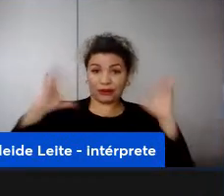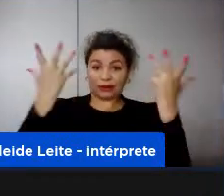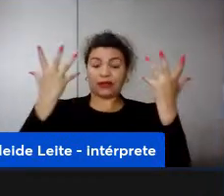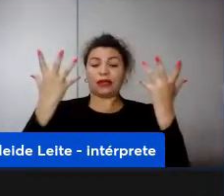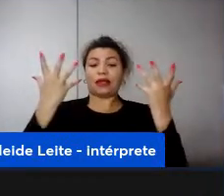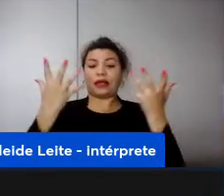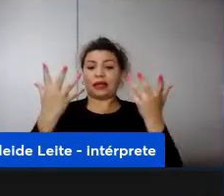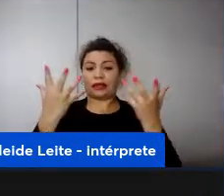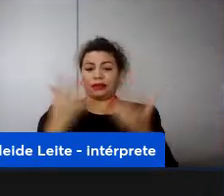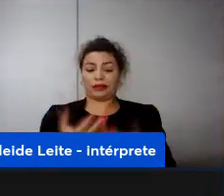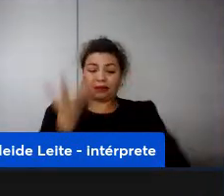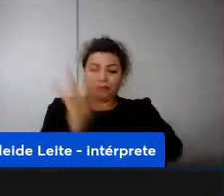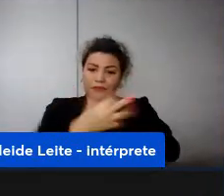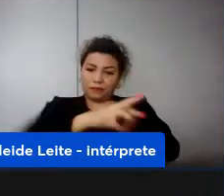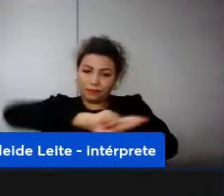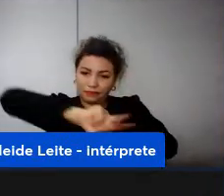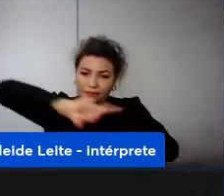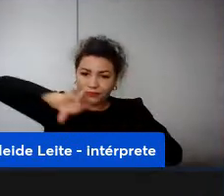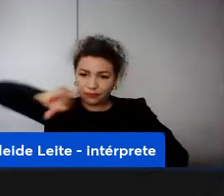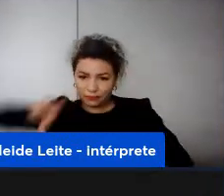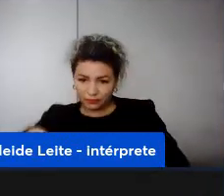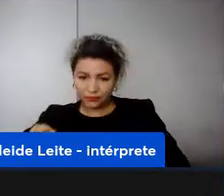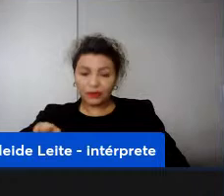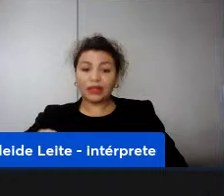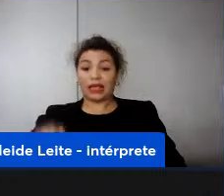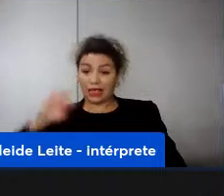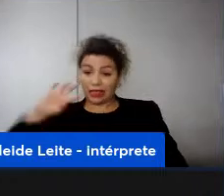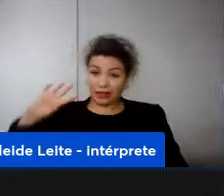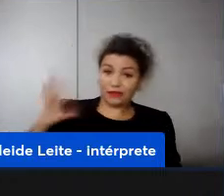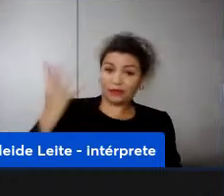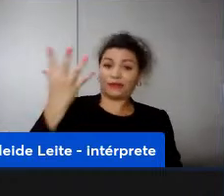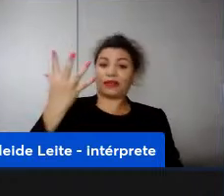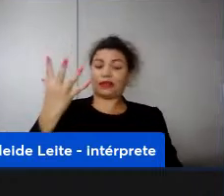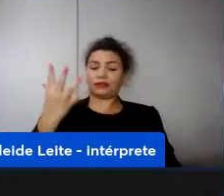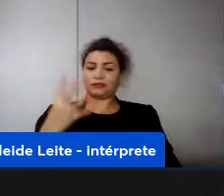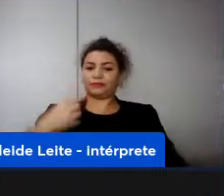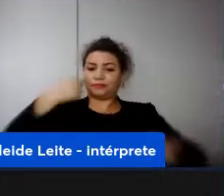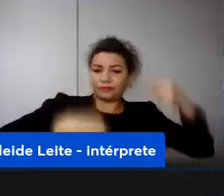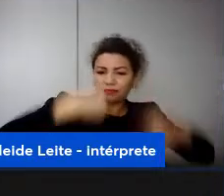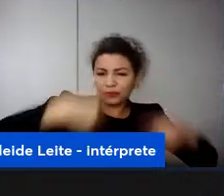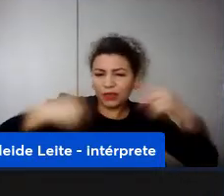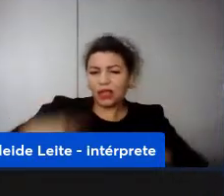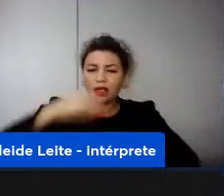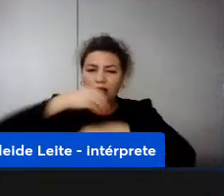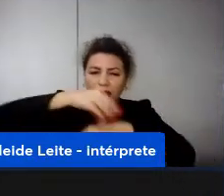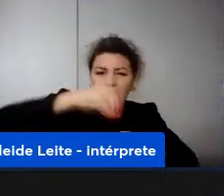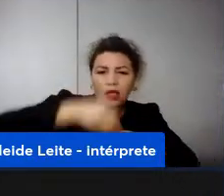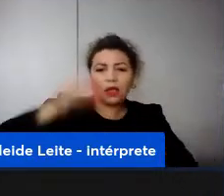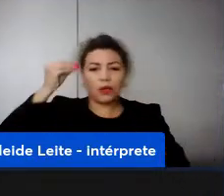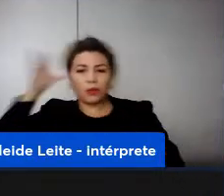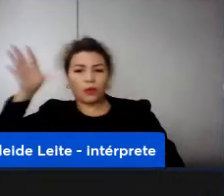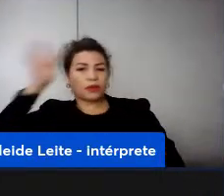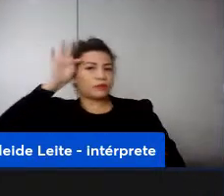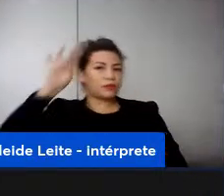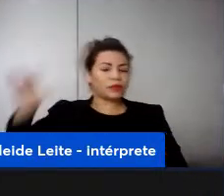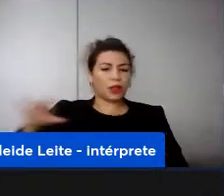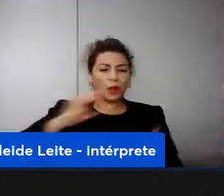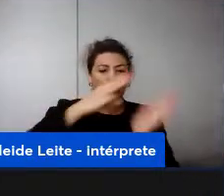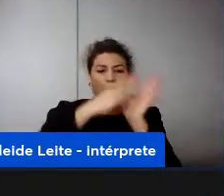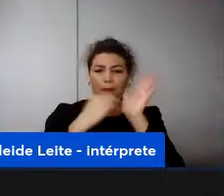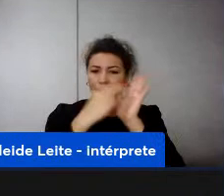a interdisciplinaridade, neste evento serão mobilizados conhecimentos teóricos e